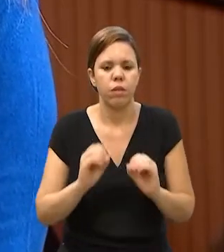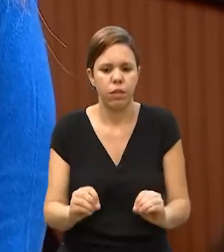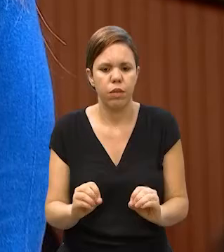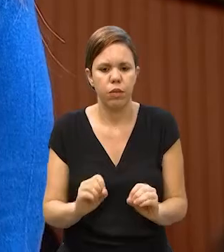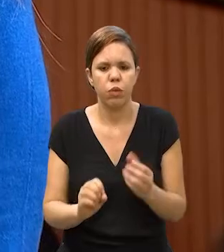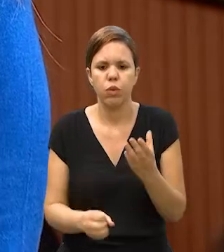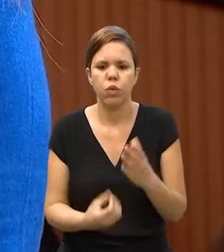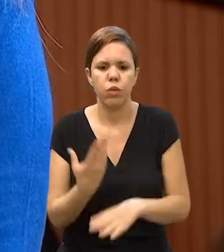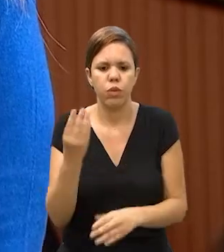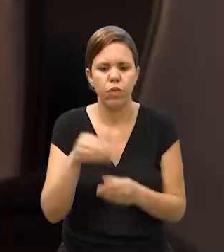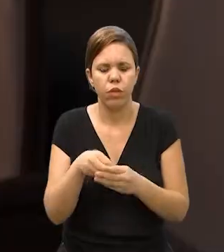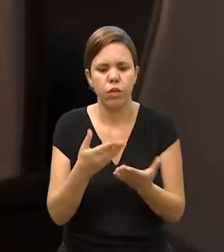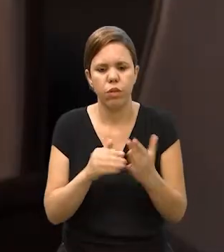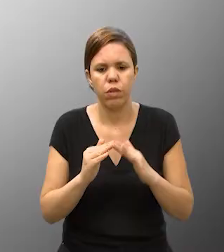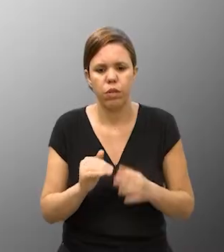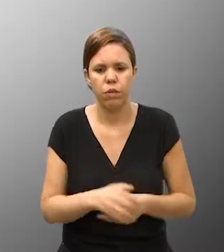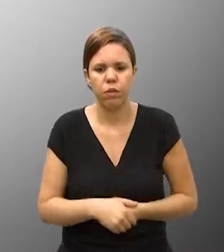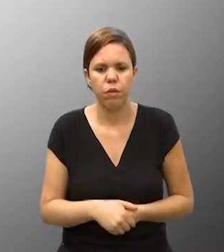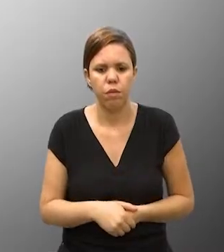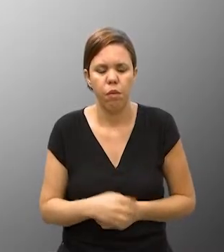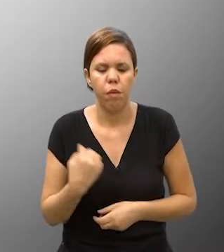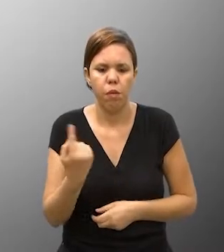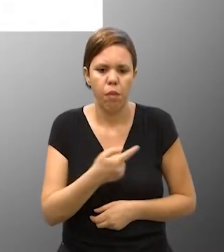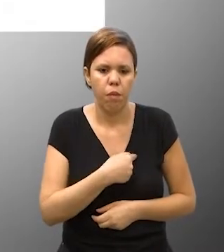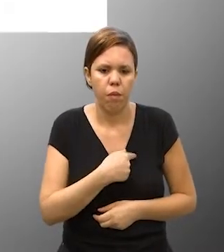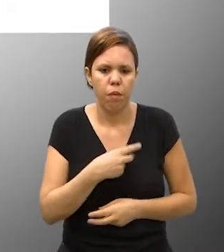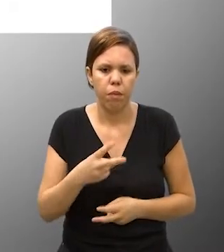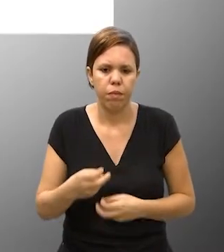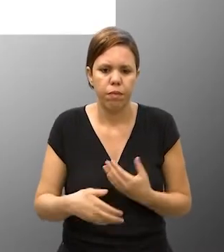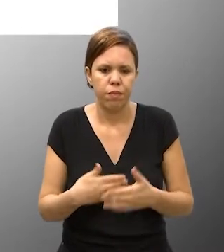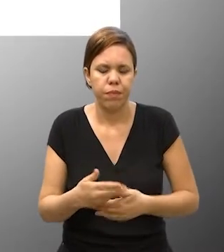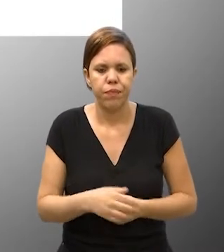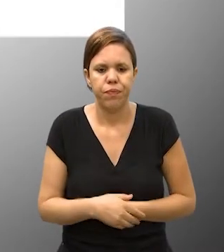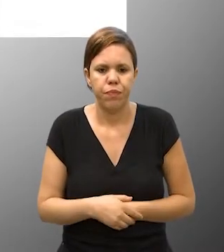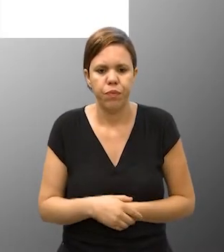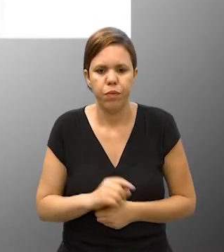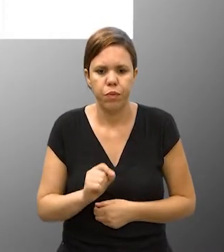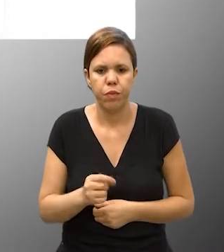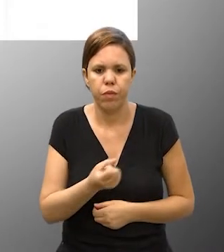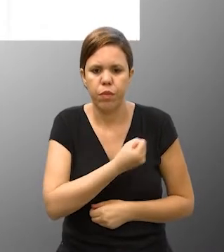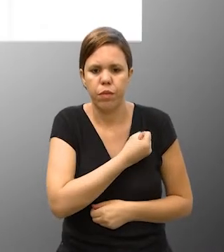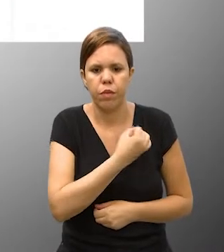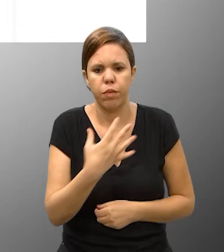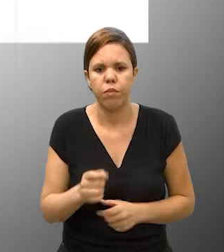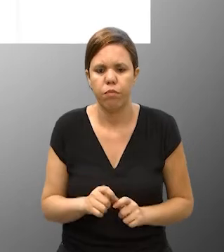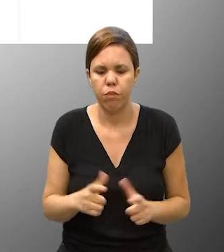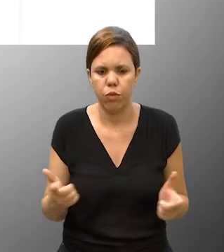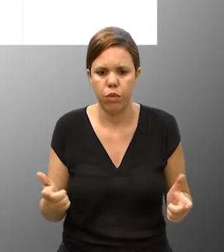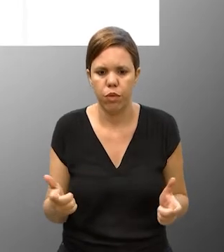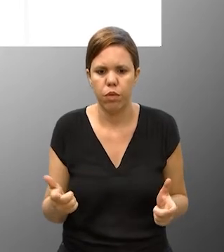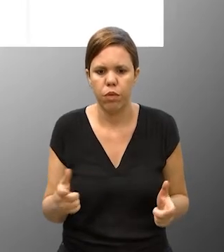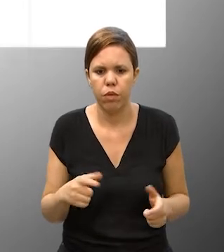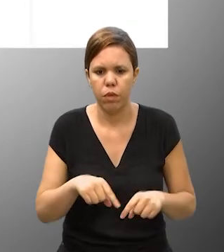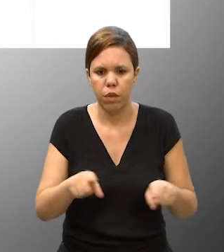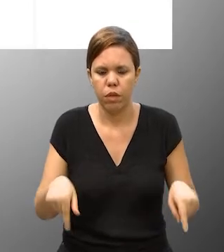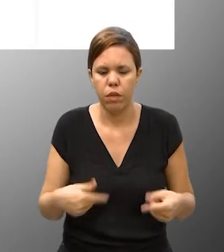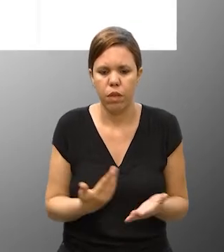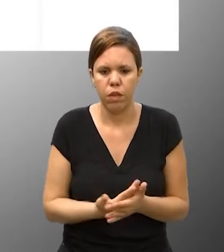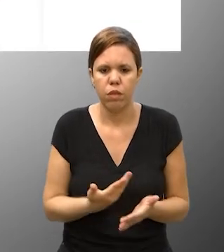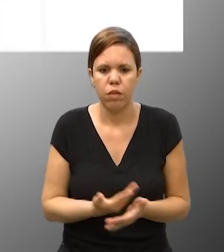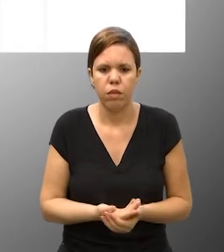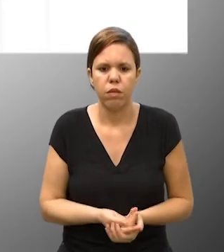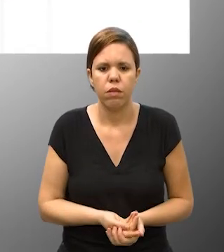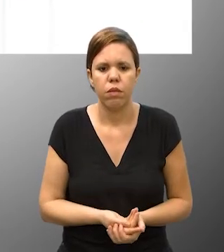com o que acontece dentro das escolas. A gente viu recentemente um número muito crescente de violência na sala de aula,